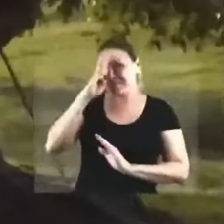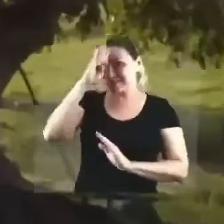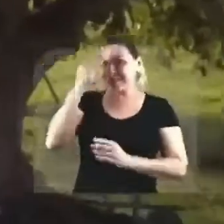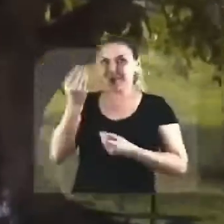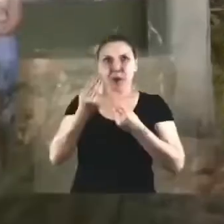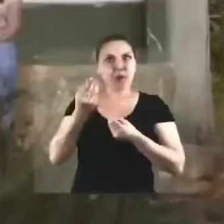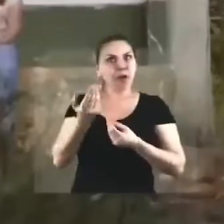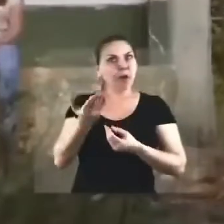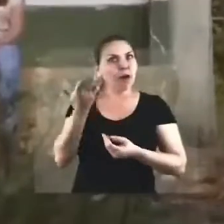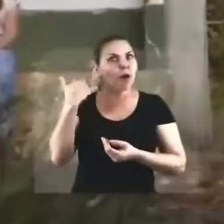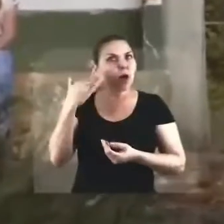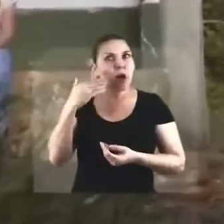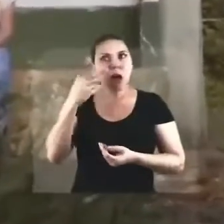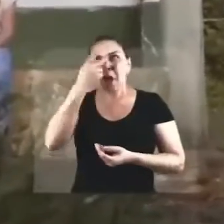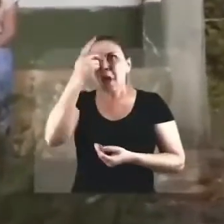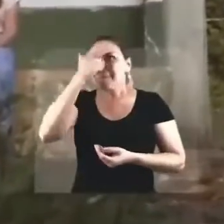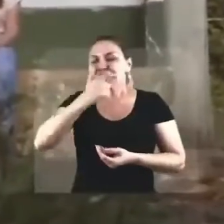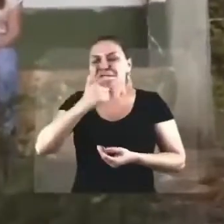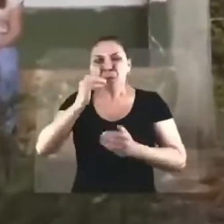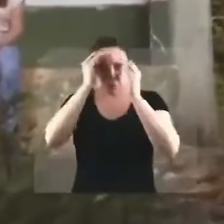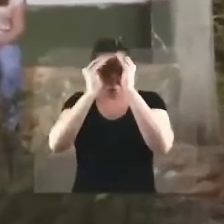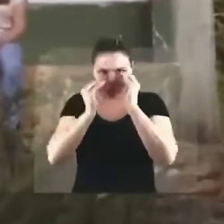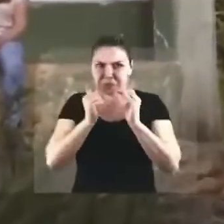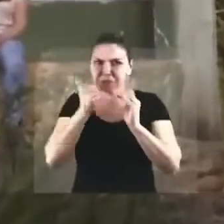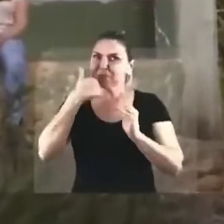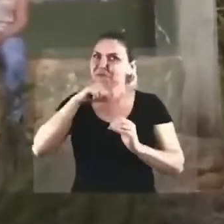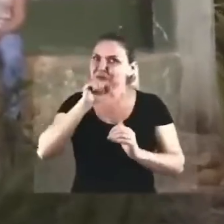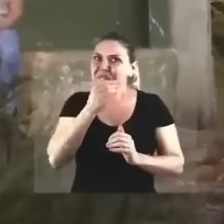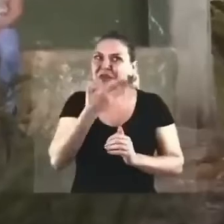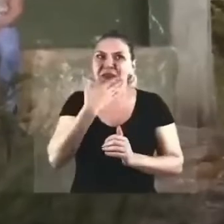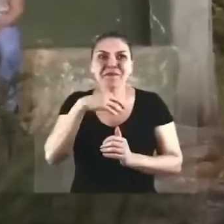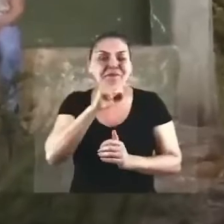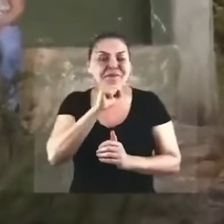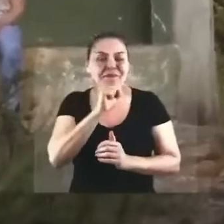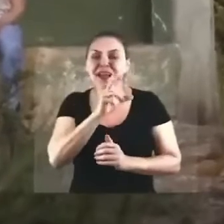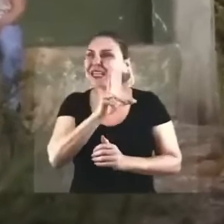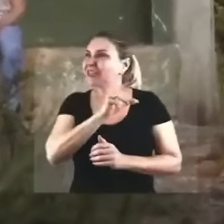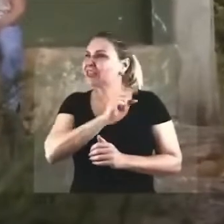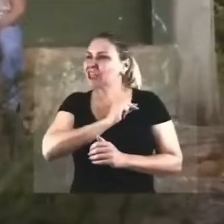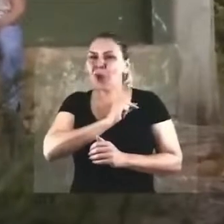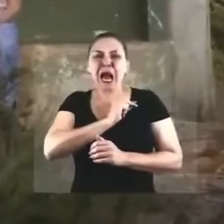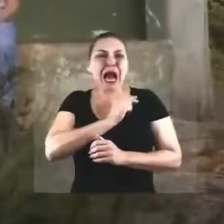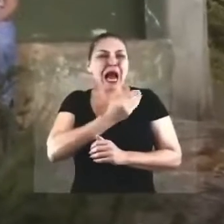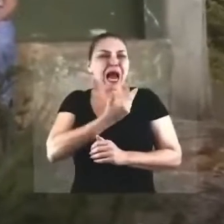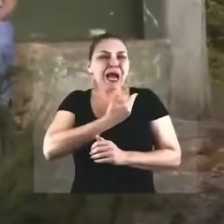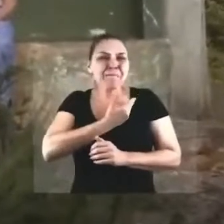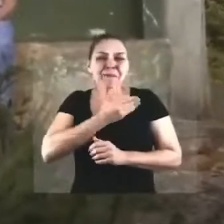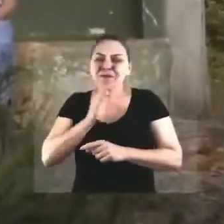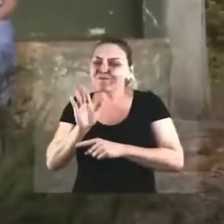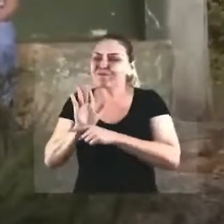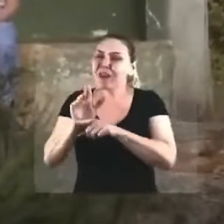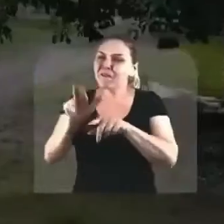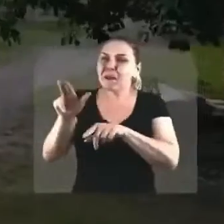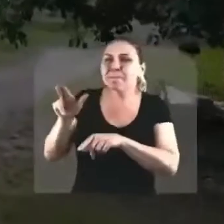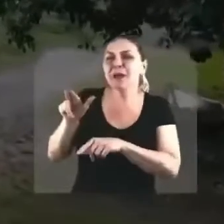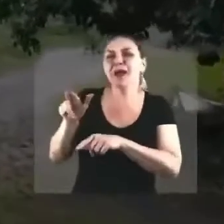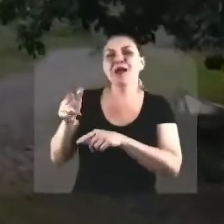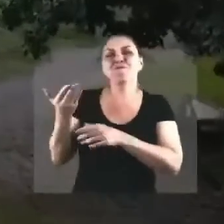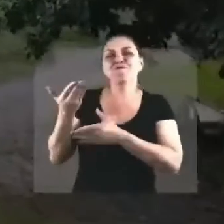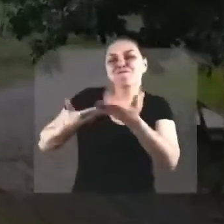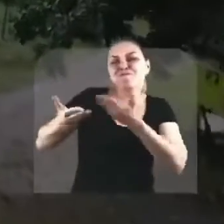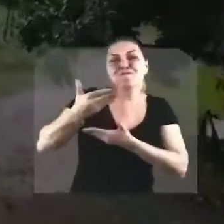filho querido. Você é amado, você é querido. Canta Santa Bárbara! Eu te